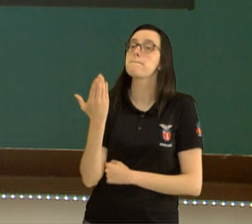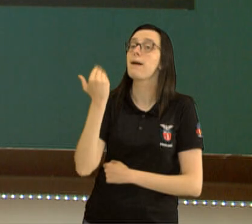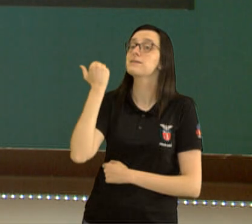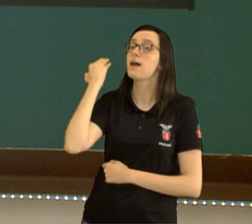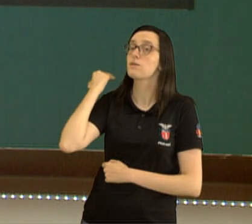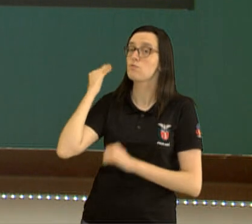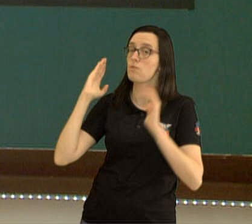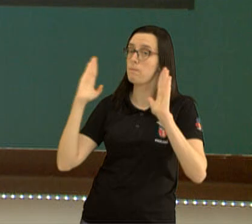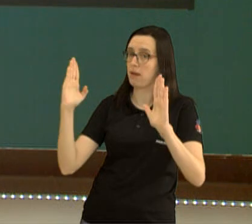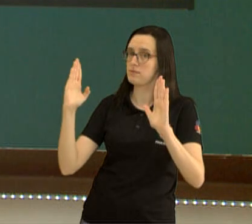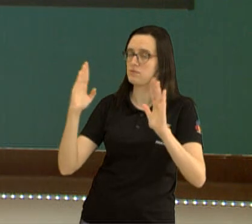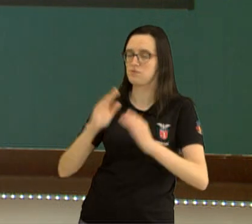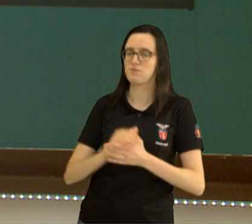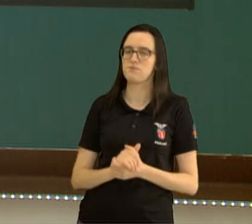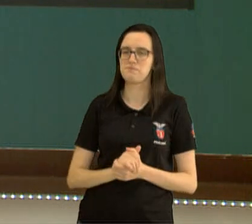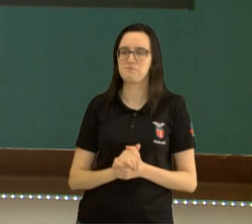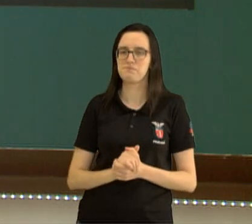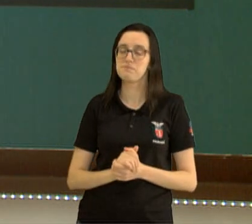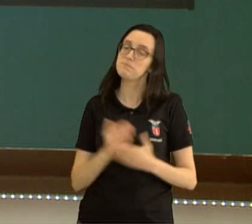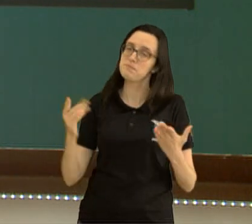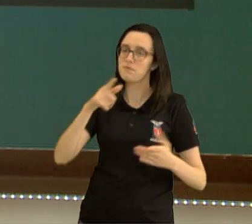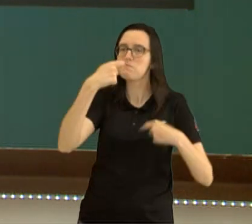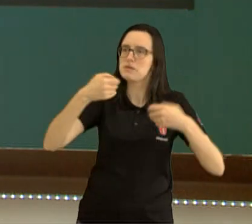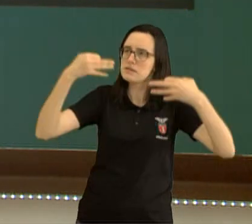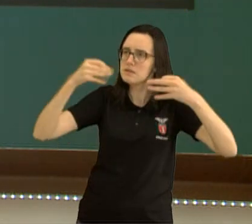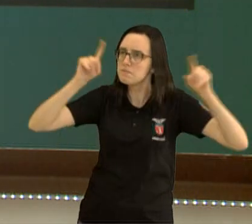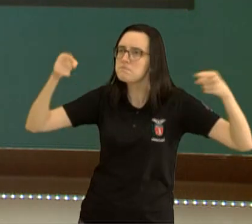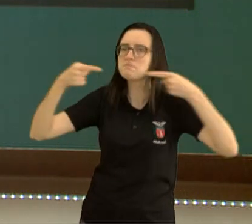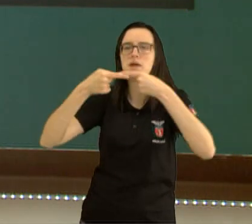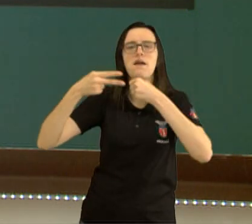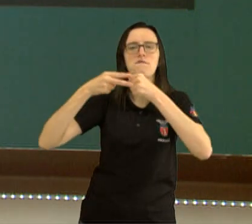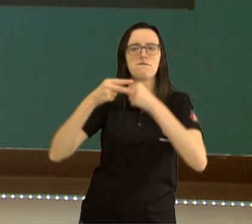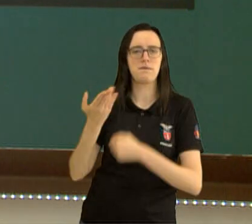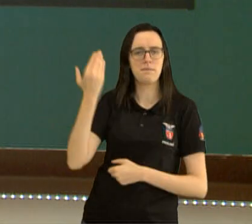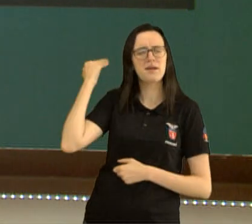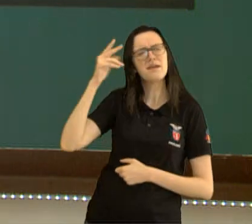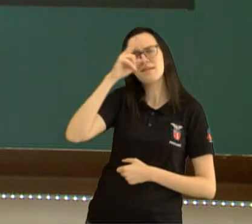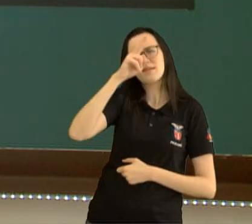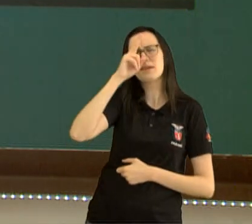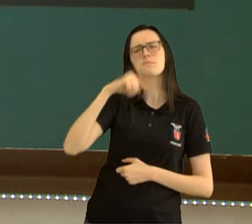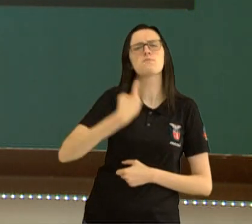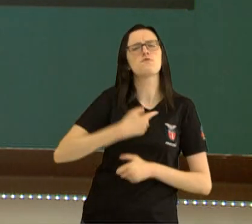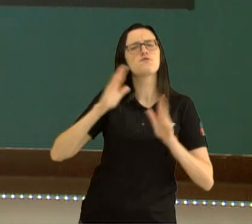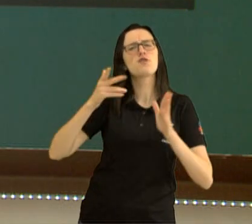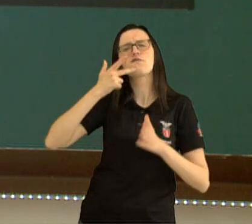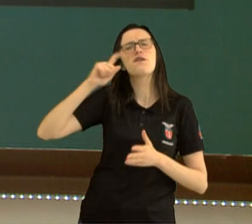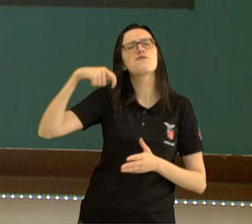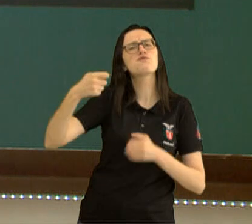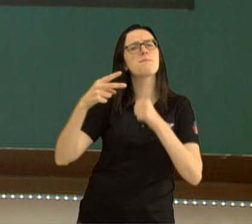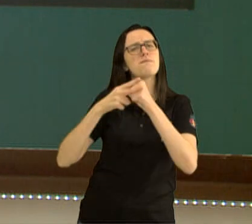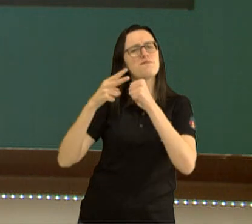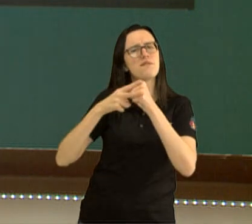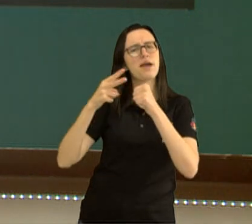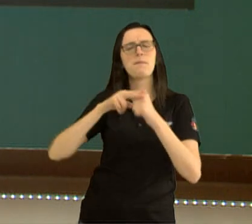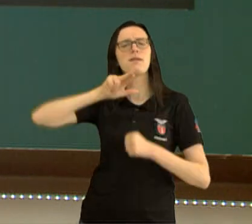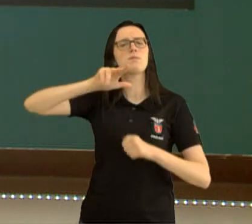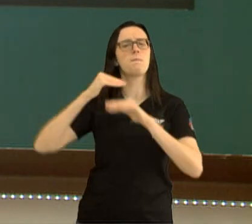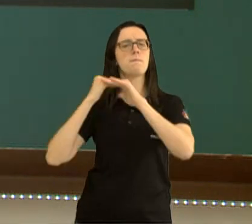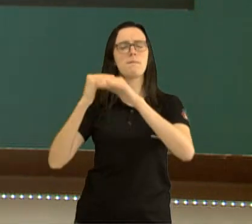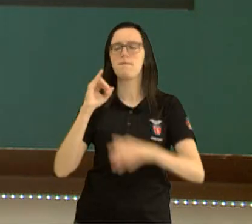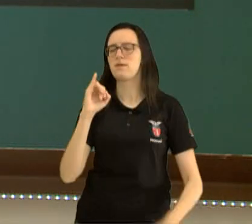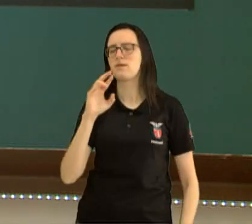passado, tá? Daí, no caso, você precisa conjugar o verbo no passado. Lembra que a gente tinha falado dos verbos irregulares? O